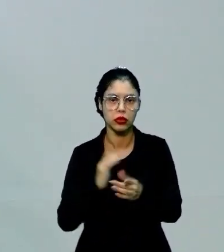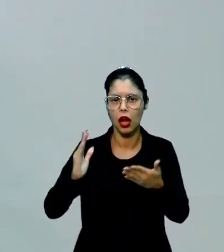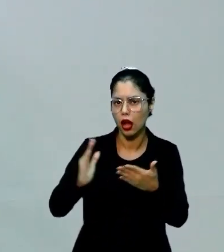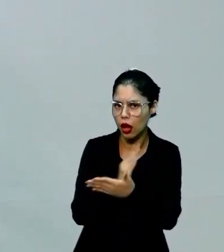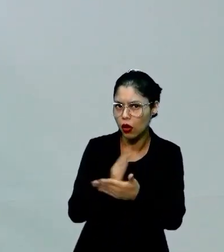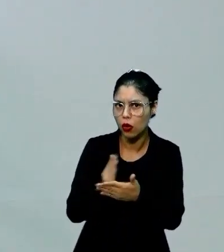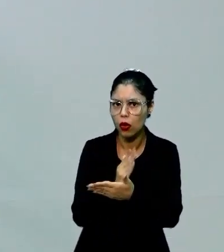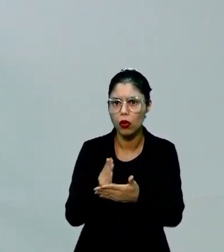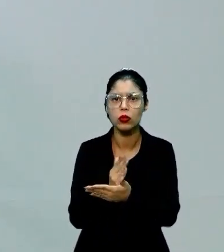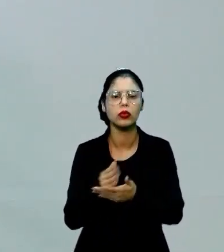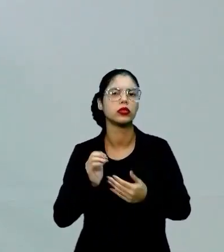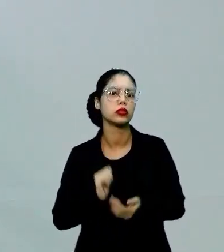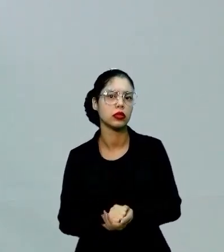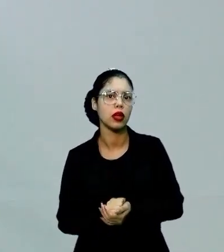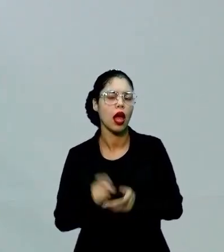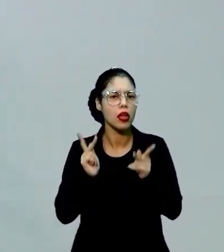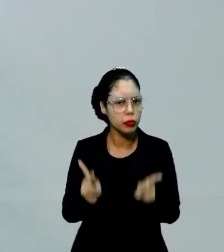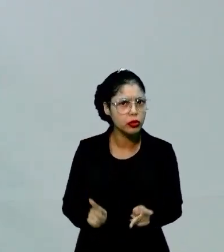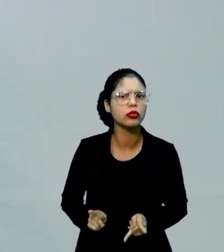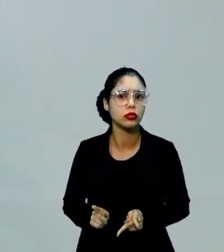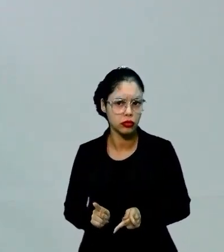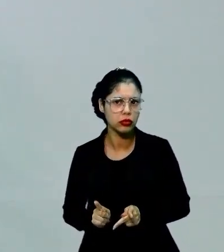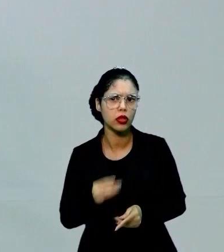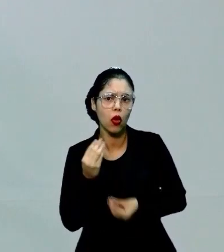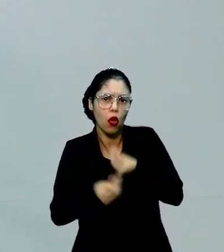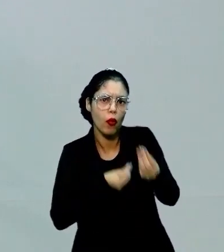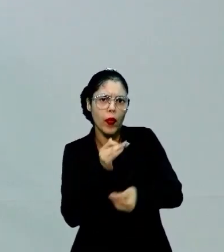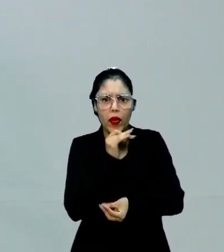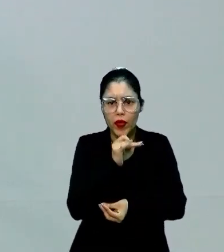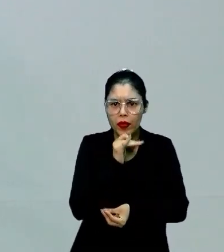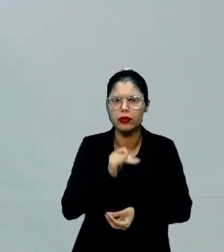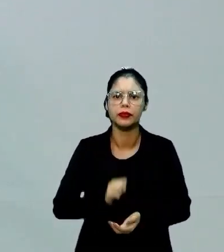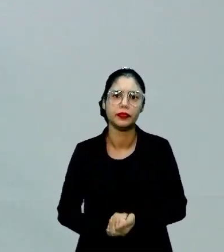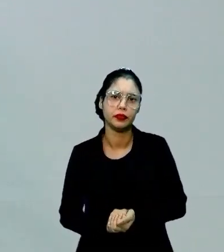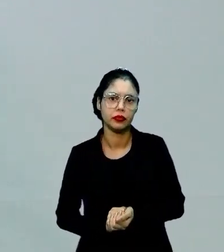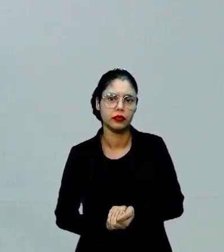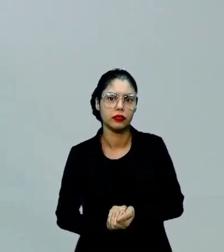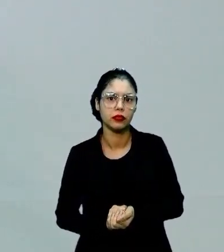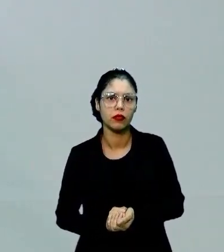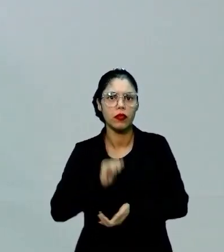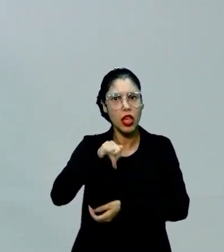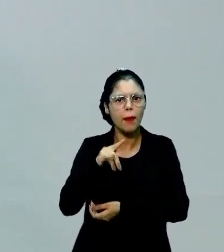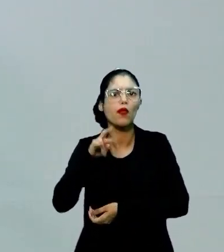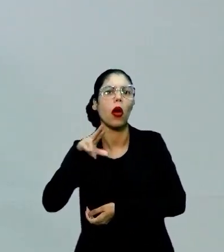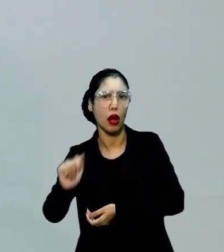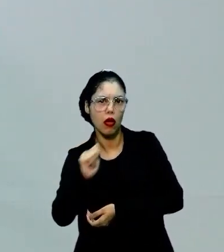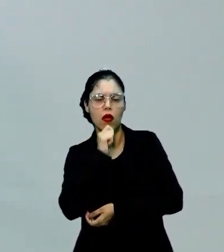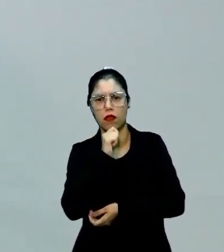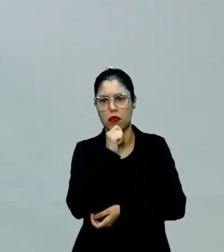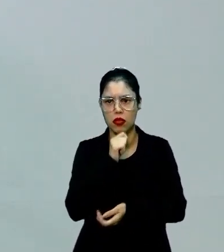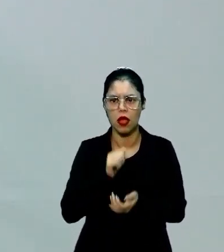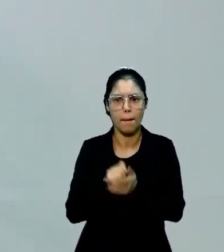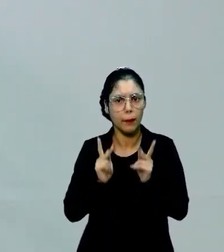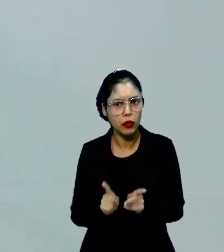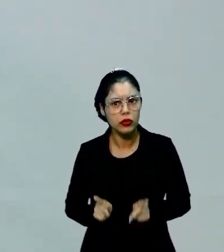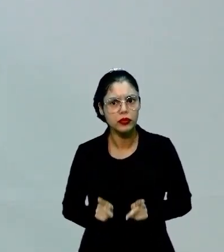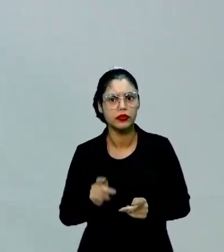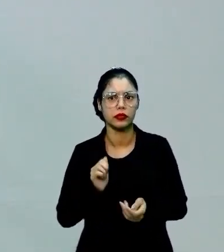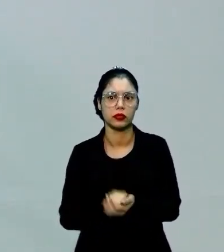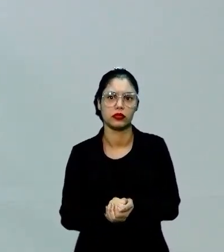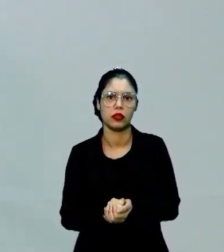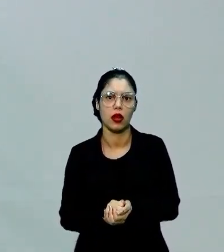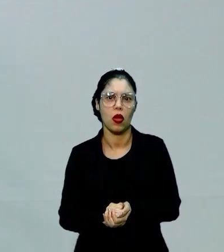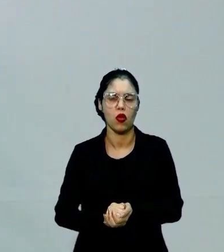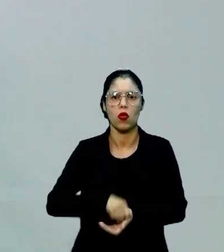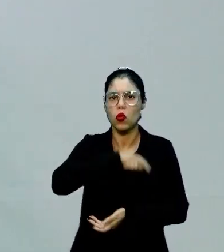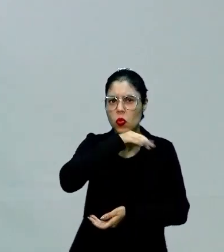algumas condutas, alguns comportamentos como comportamentos imorais, comportamentos que são